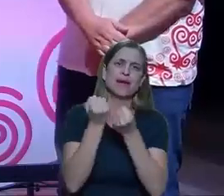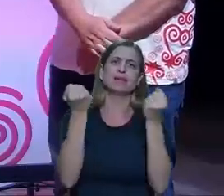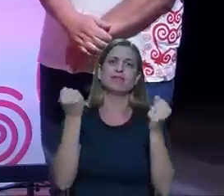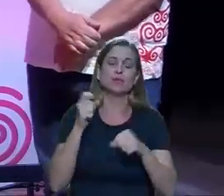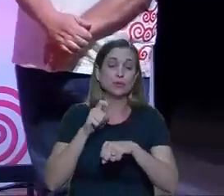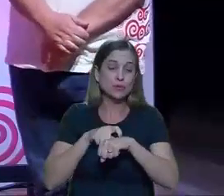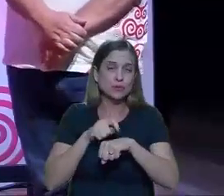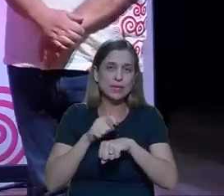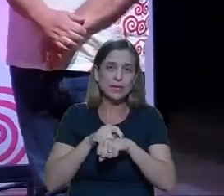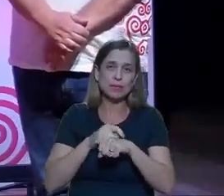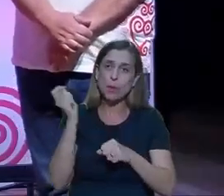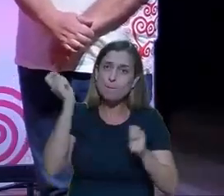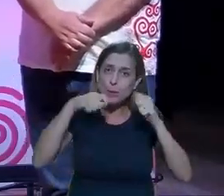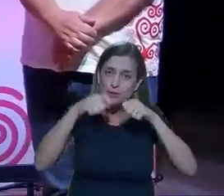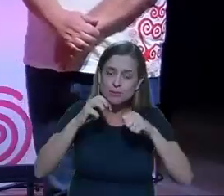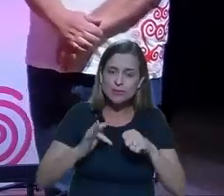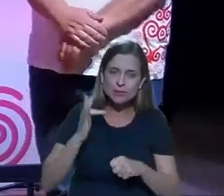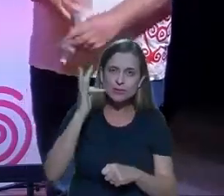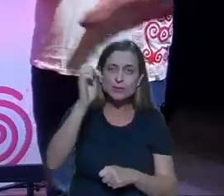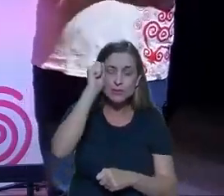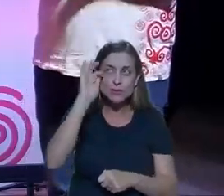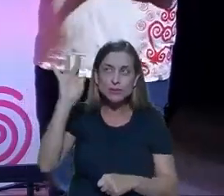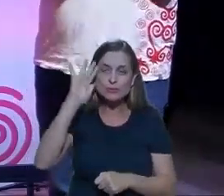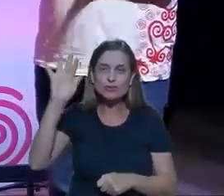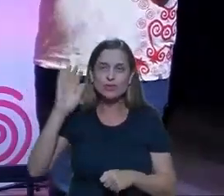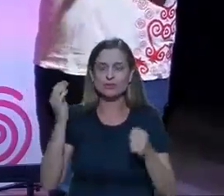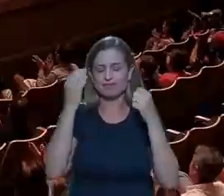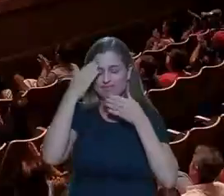as possibilidades de imaginar futuro. Muito obrigada.